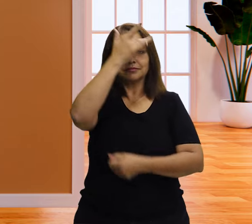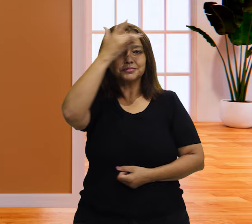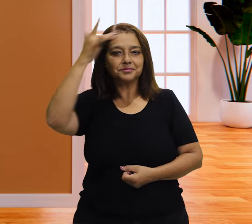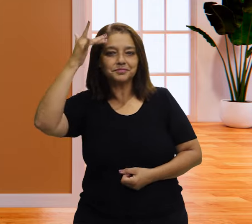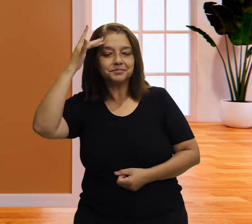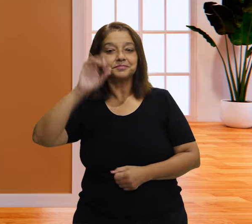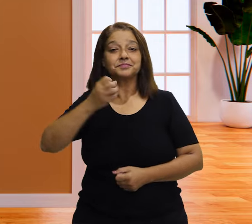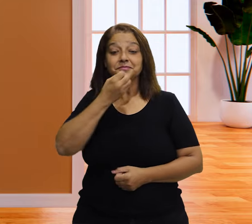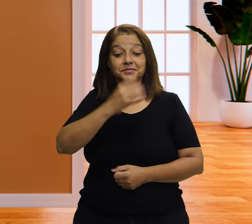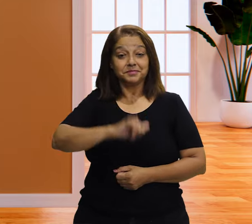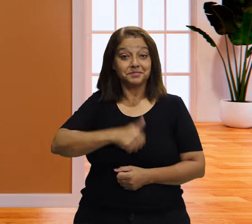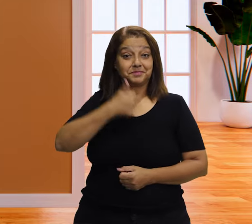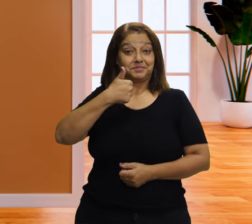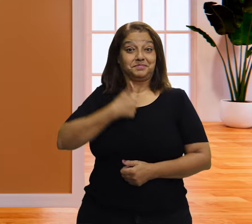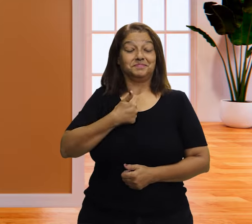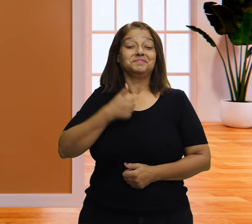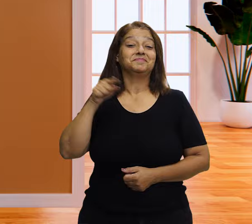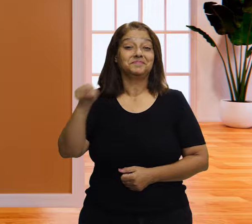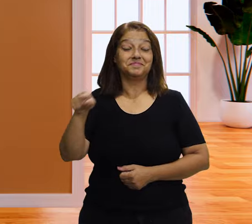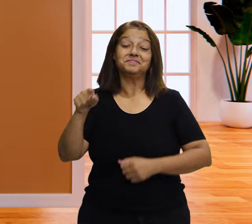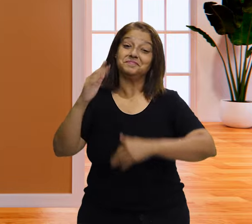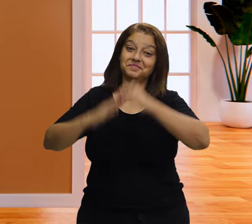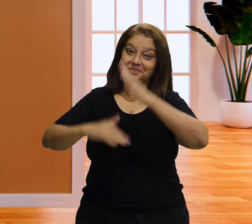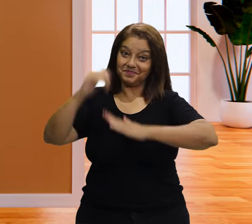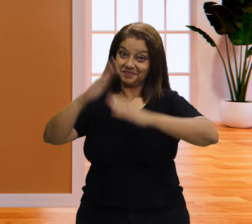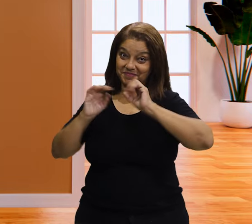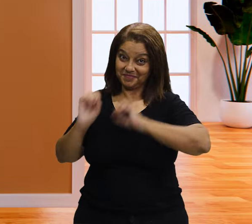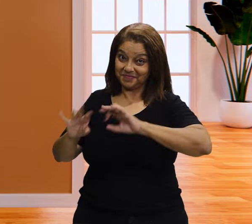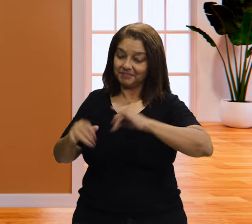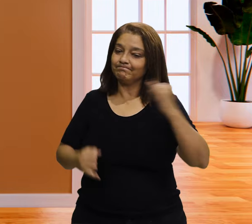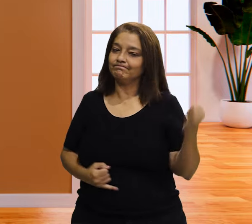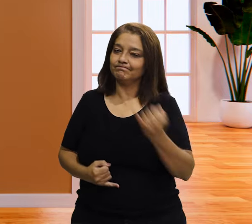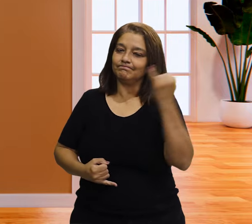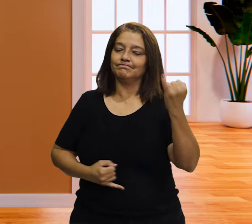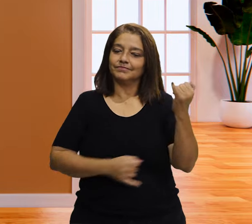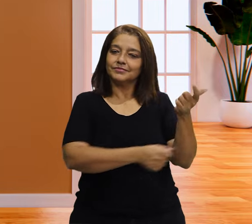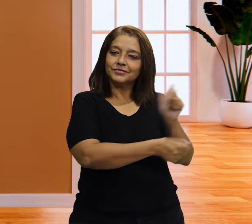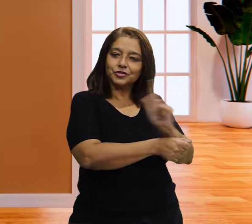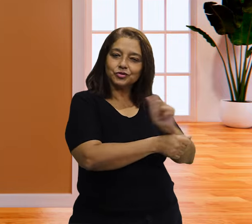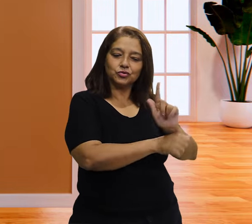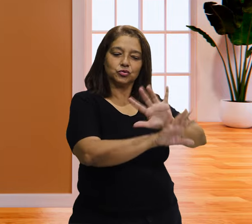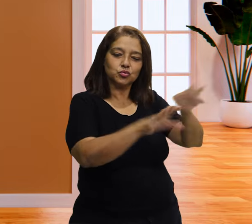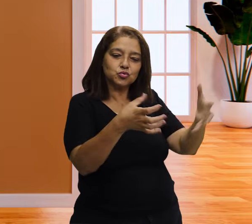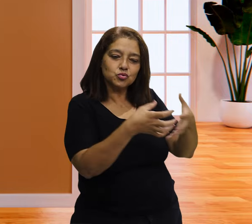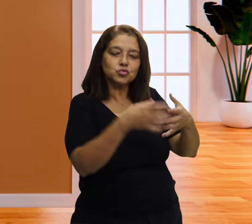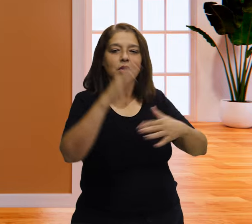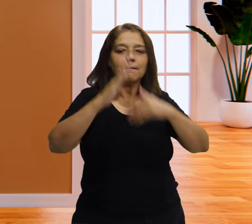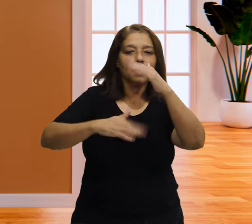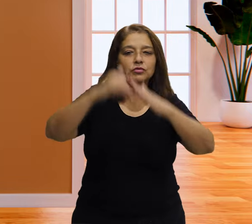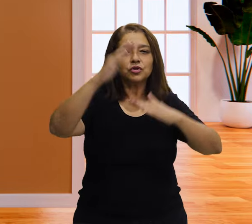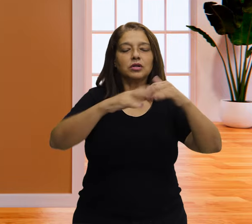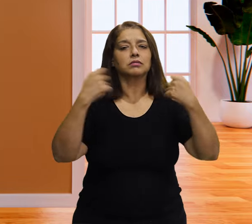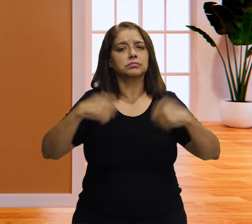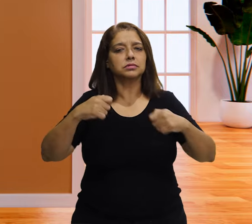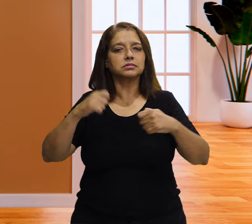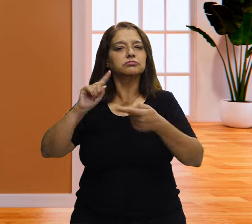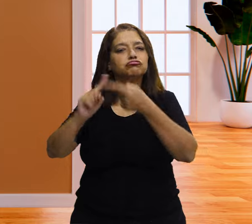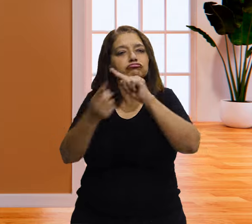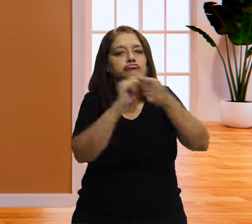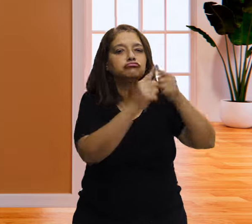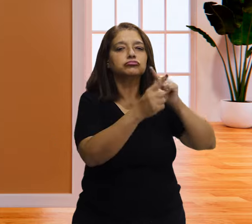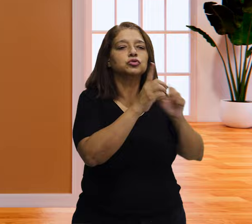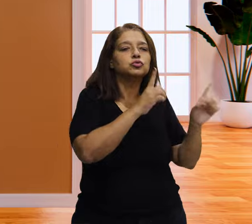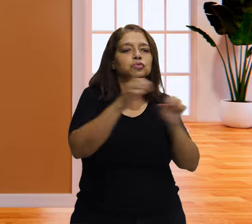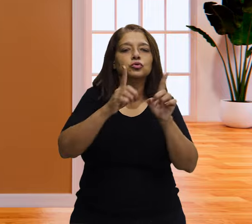de educação, é importante que vocês, equipe gestora e demais profissionais, dialoguem juntos